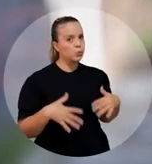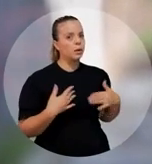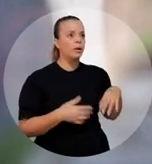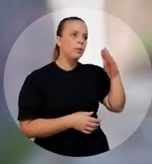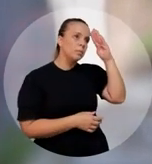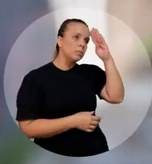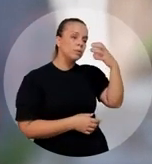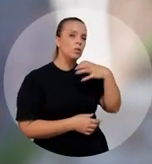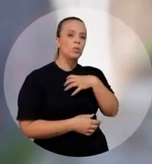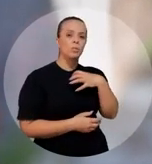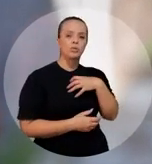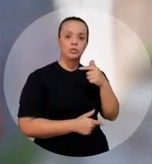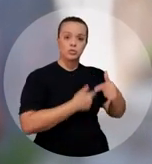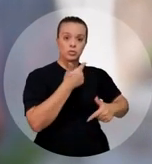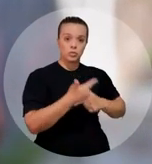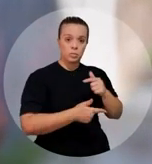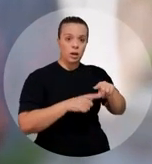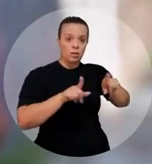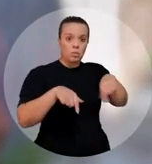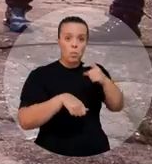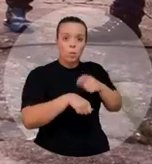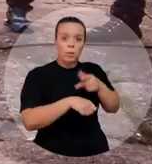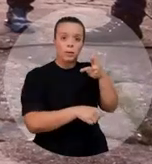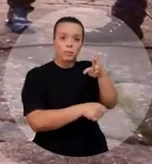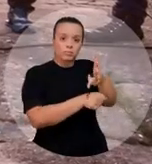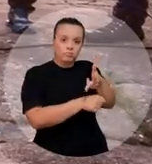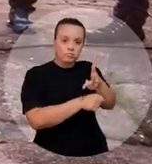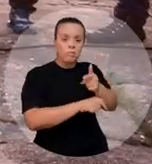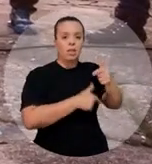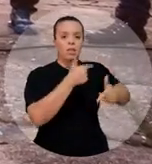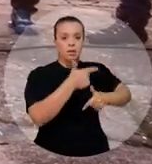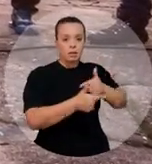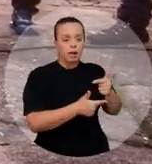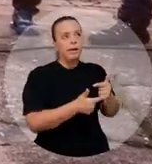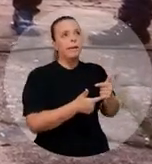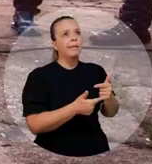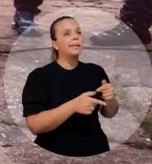Amadureceu muito. Principalmente como eu me comporto no set e